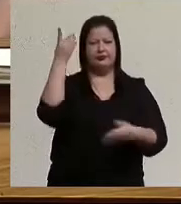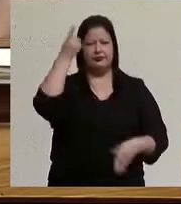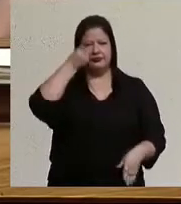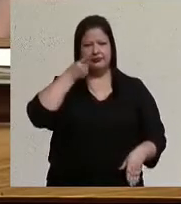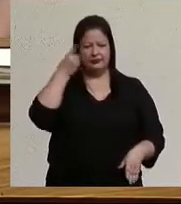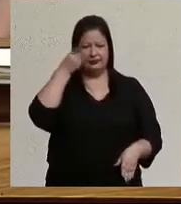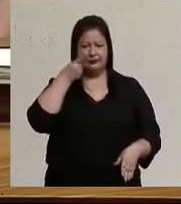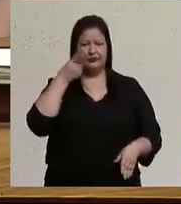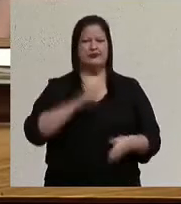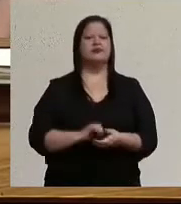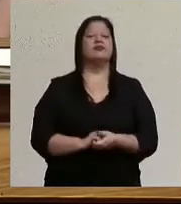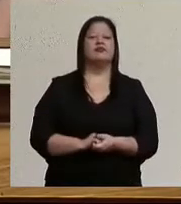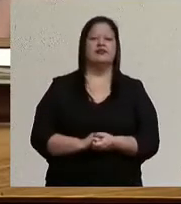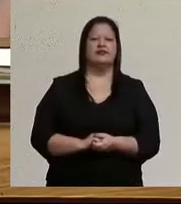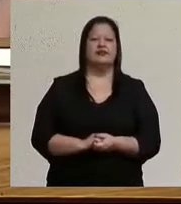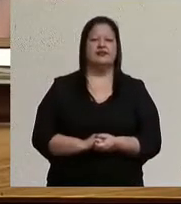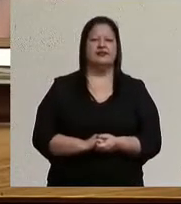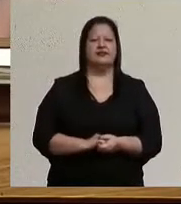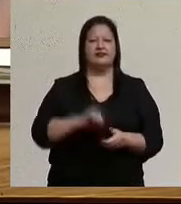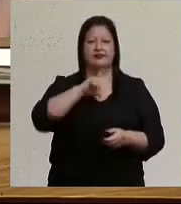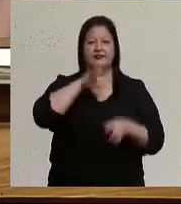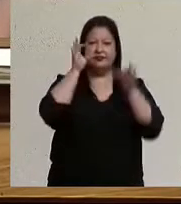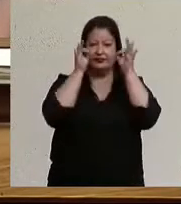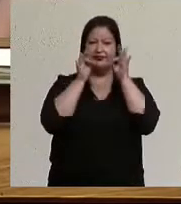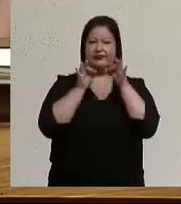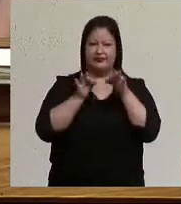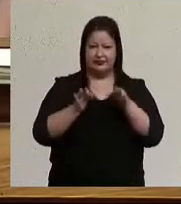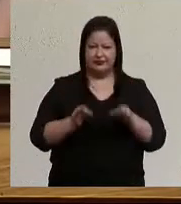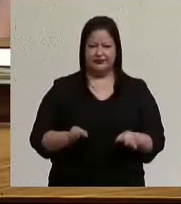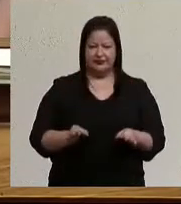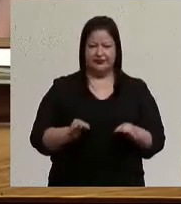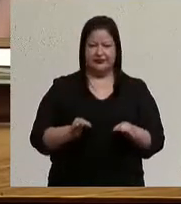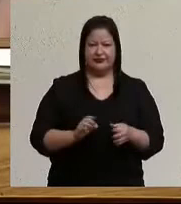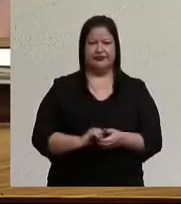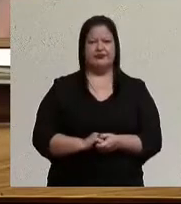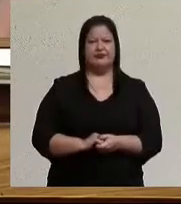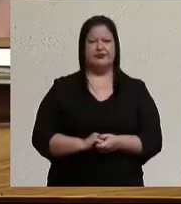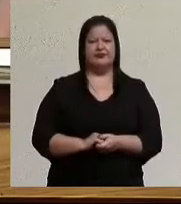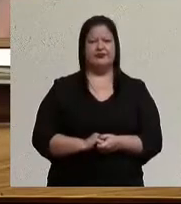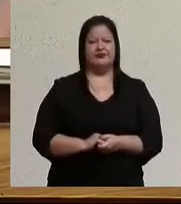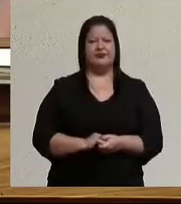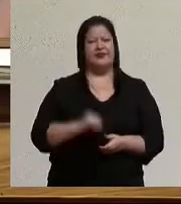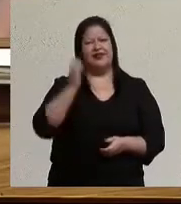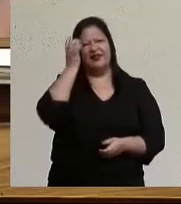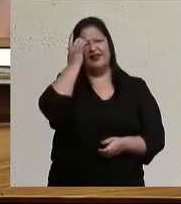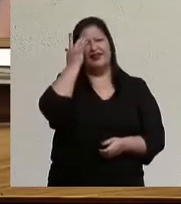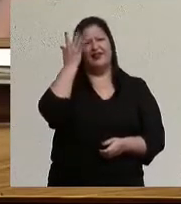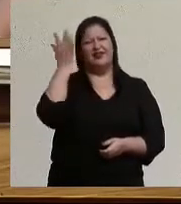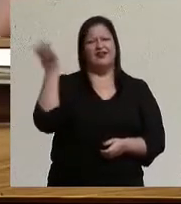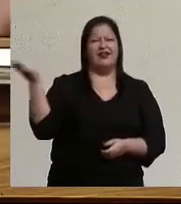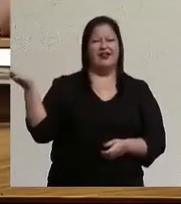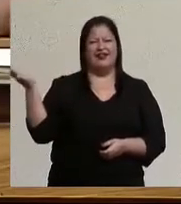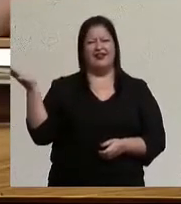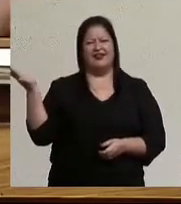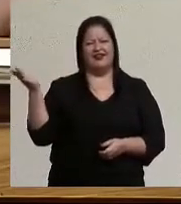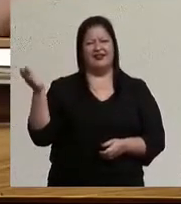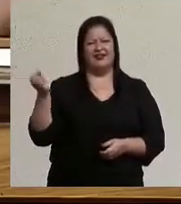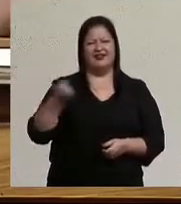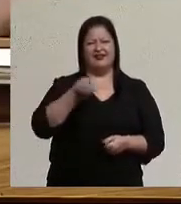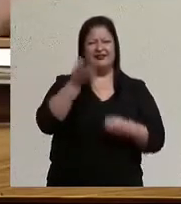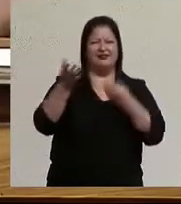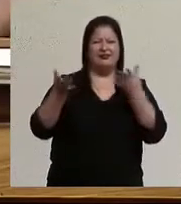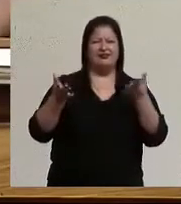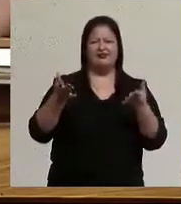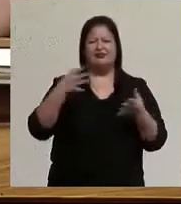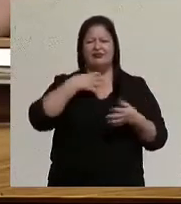o nosso Deputado que certeza que é que é muito fácil falar quem tá de fora mas isso